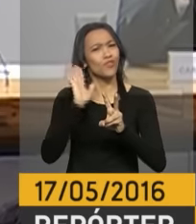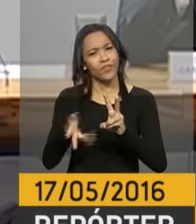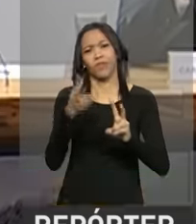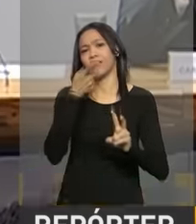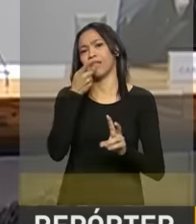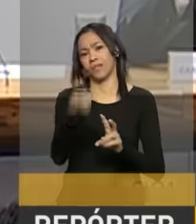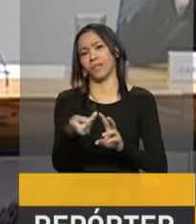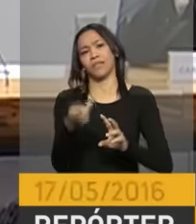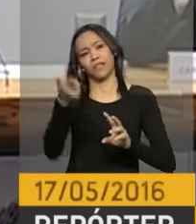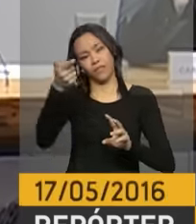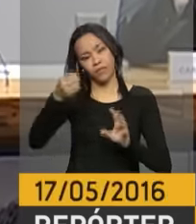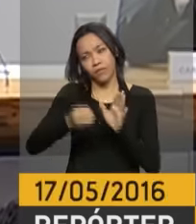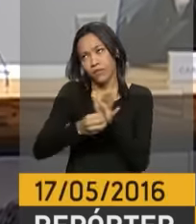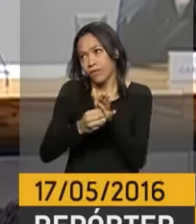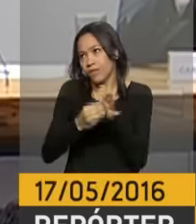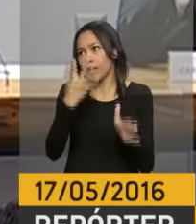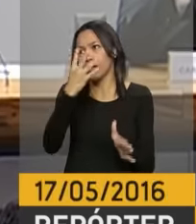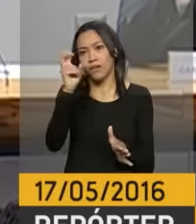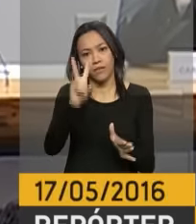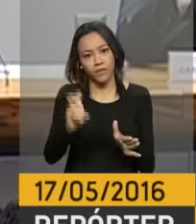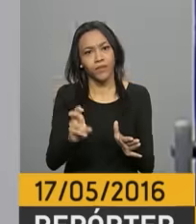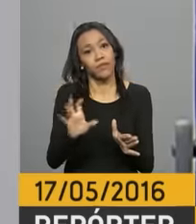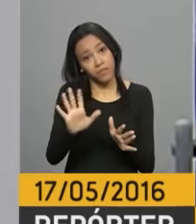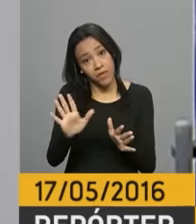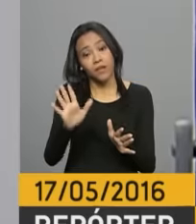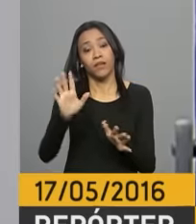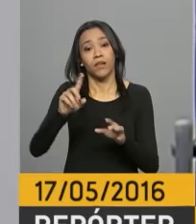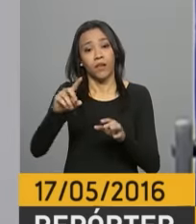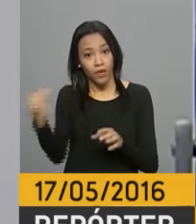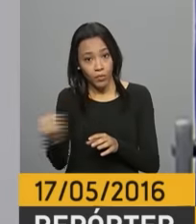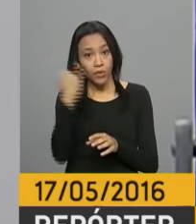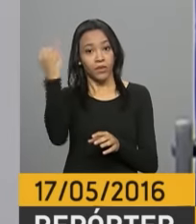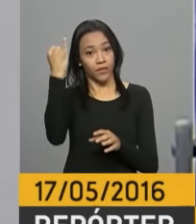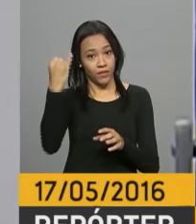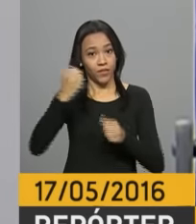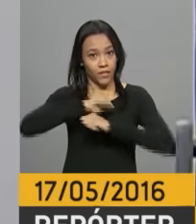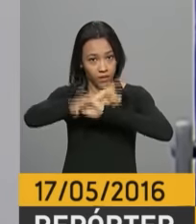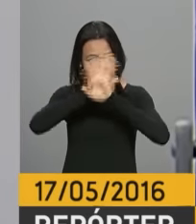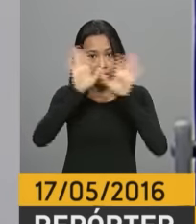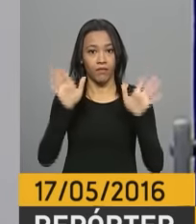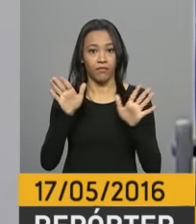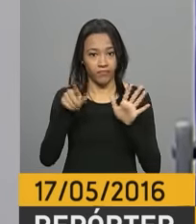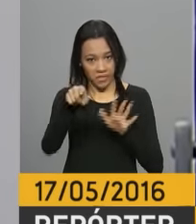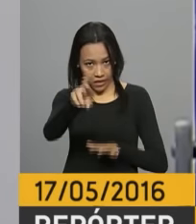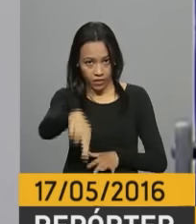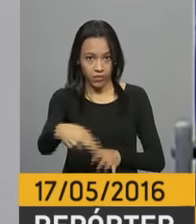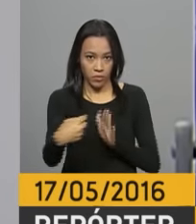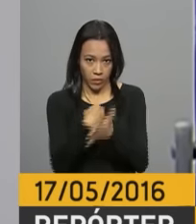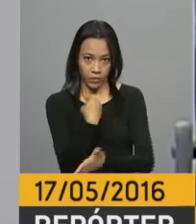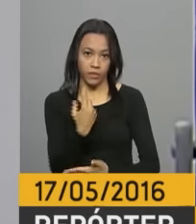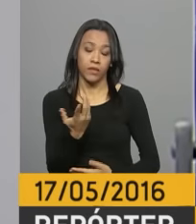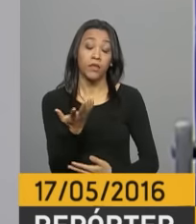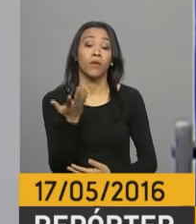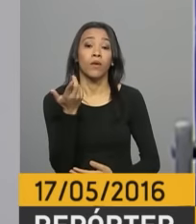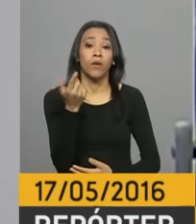mencionei mais de uma vez, mas é importante que nós deixemos bem claro isso, você tem razão. É o seguinte,